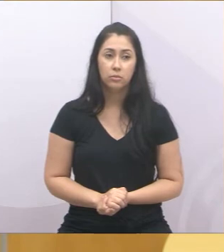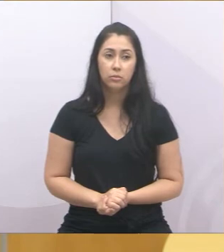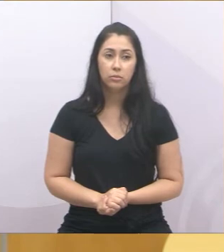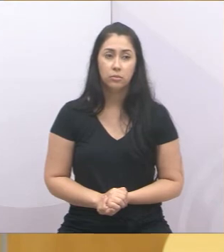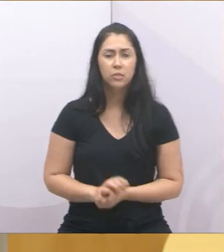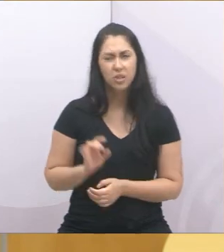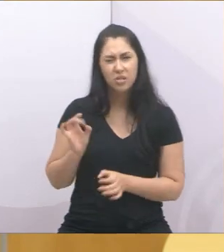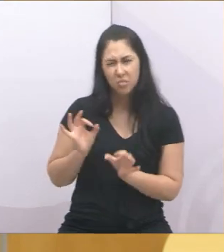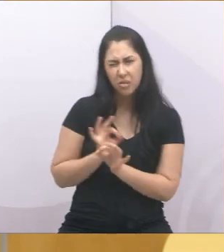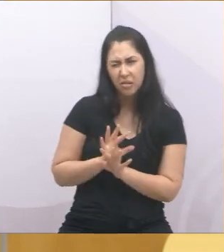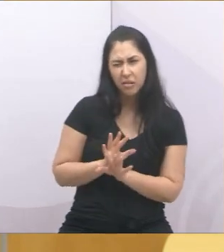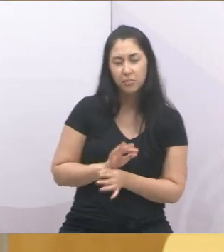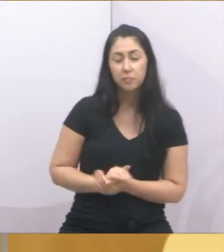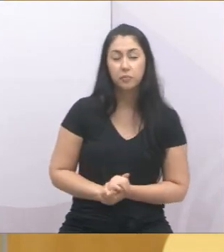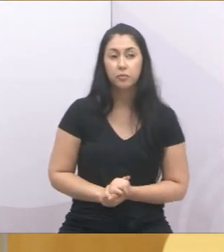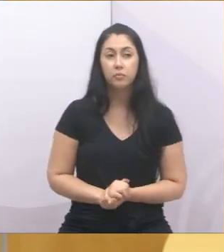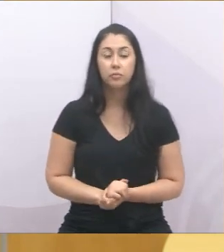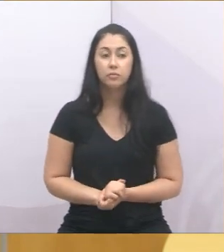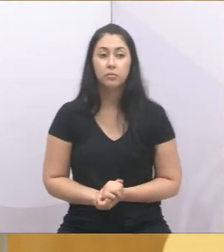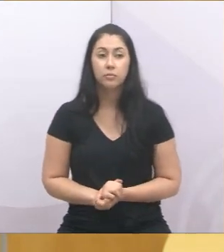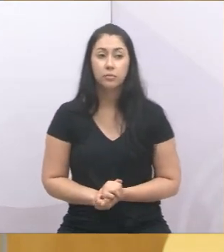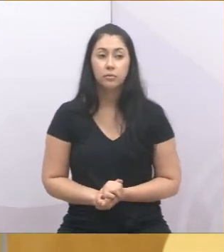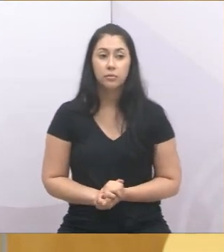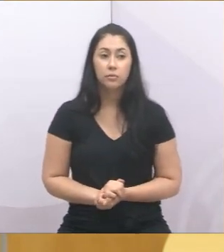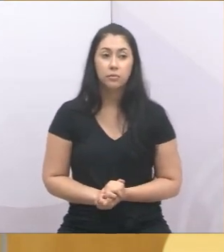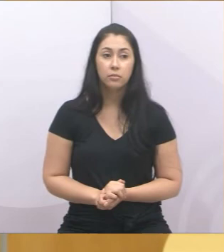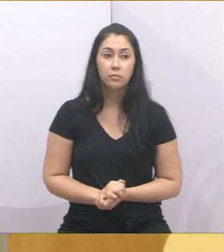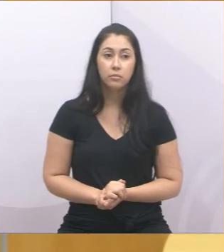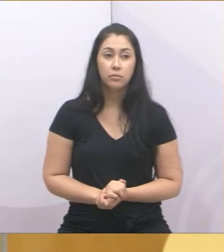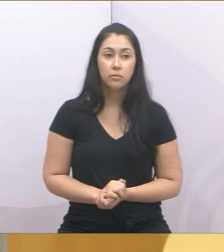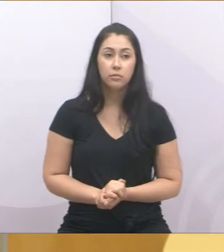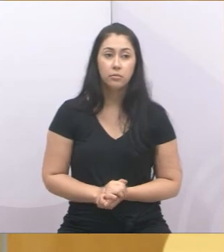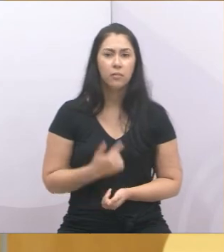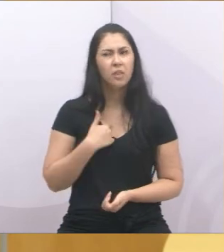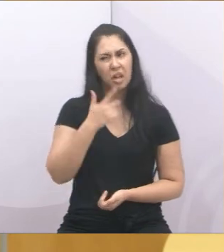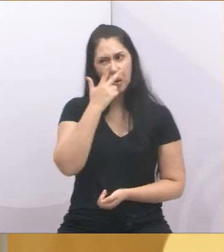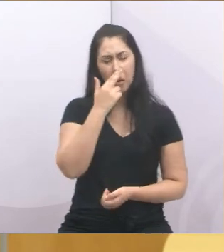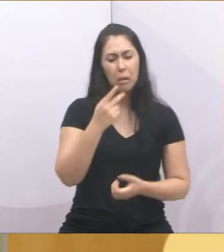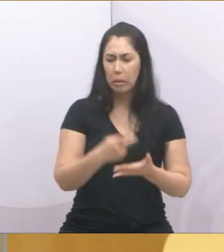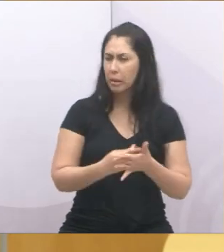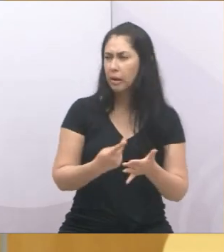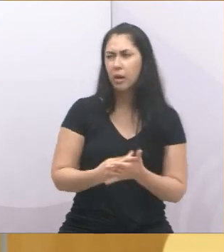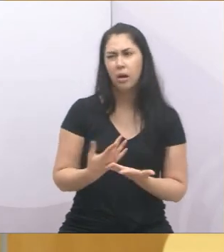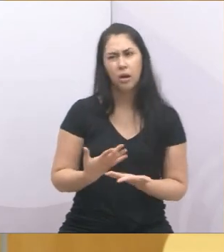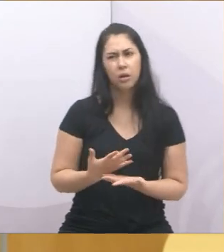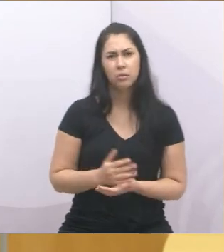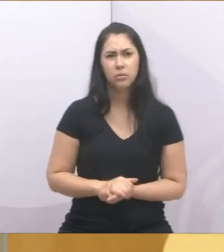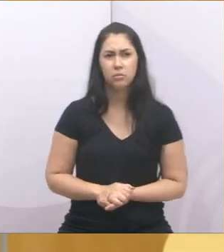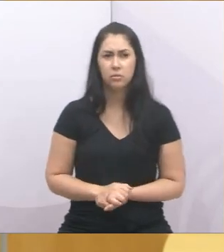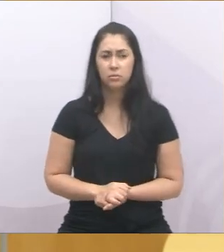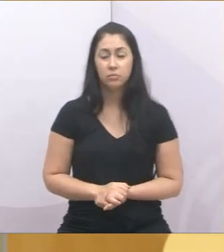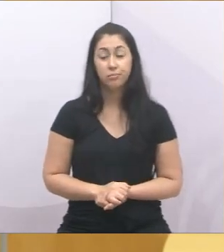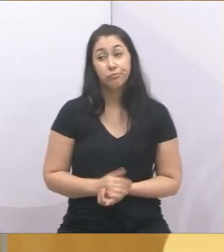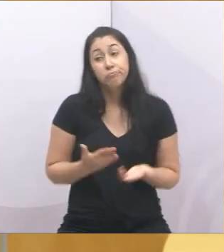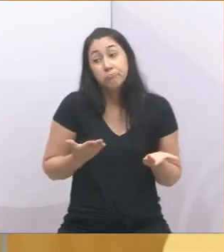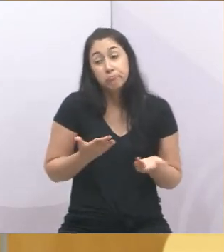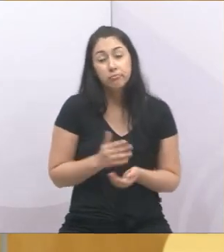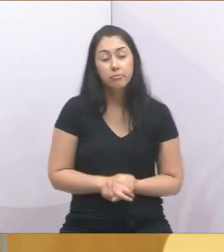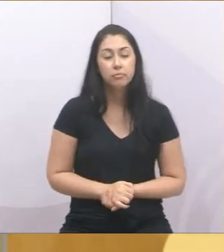Só para concluir aqui, presidente. Eu acho que marcou um pouquinho adiantado lá, porque não tinha tudo aquilo não, presidente.